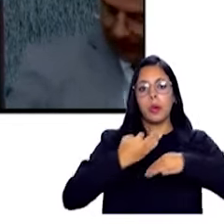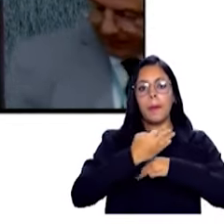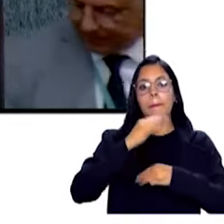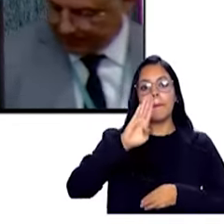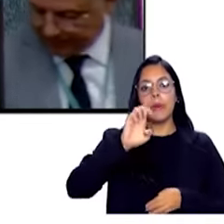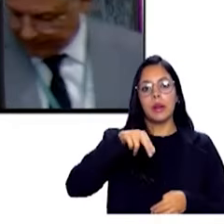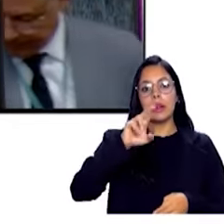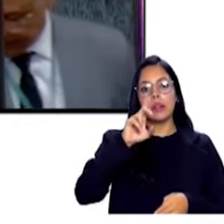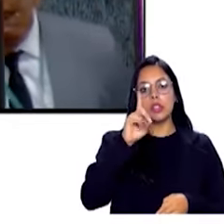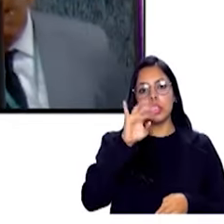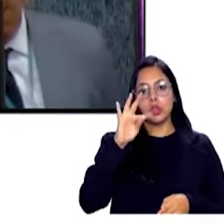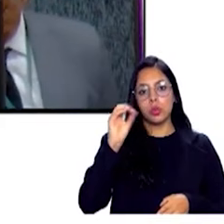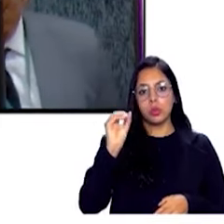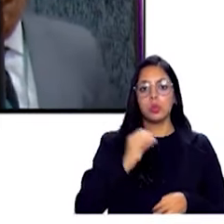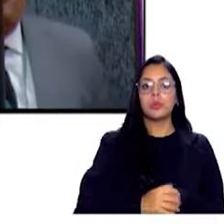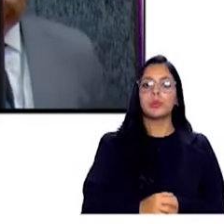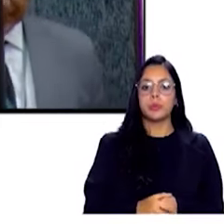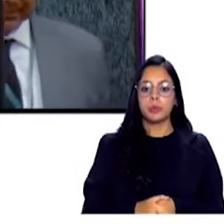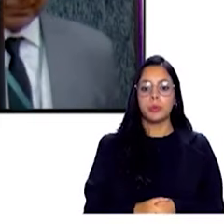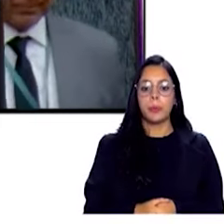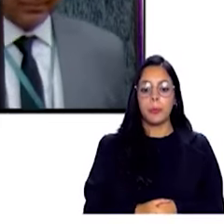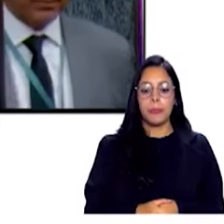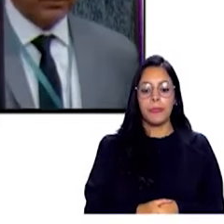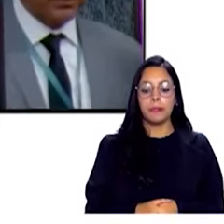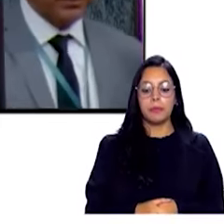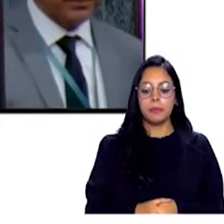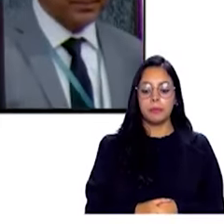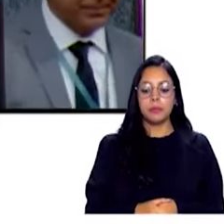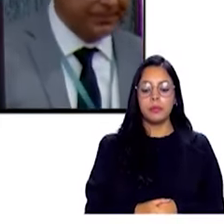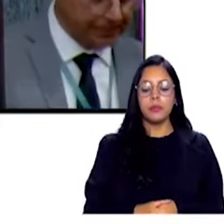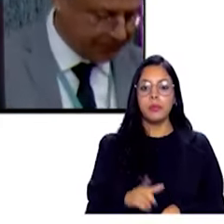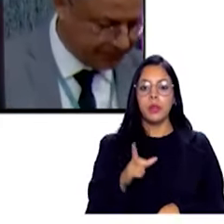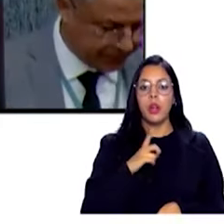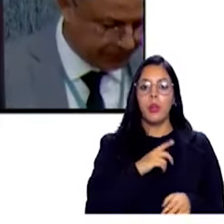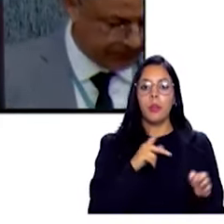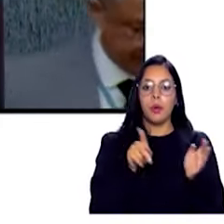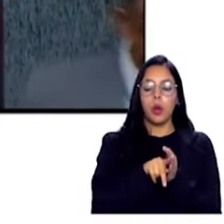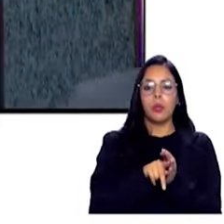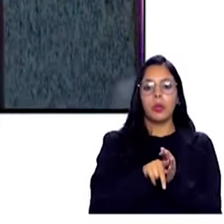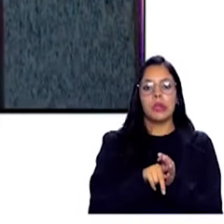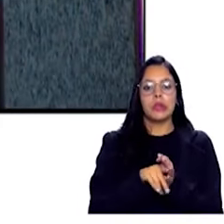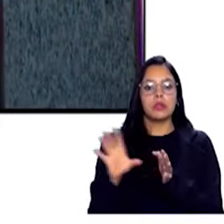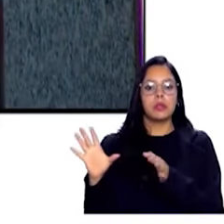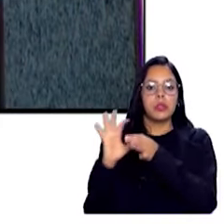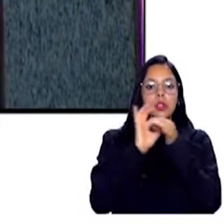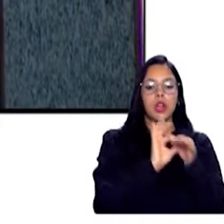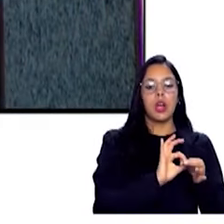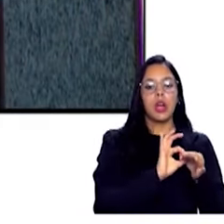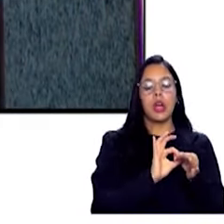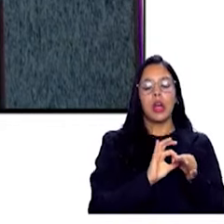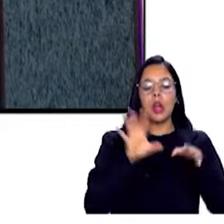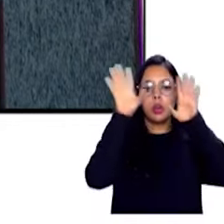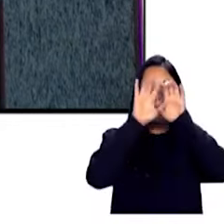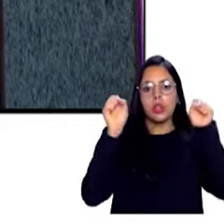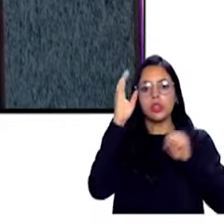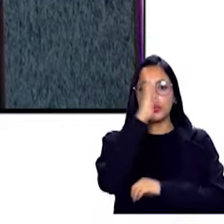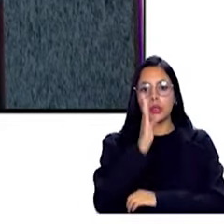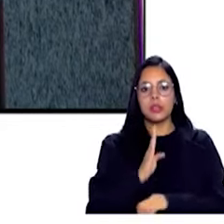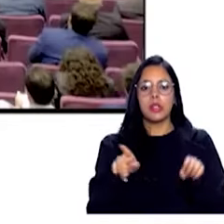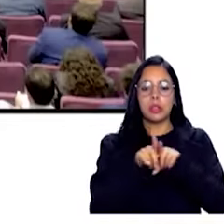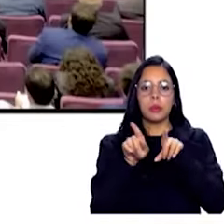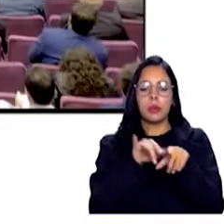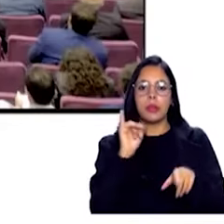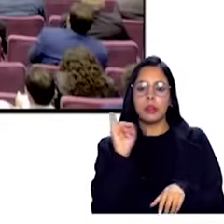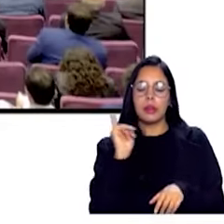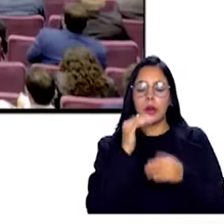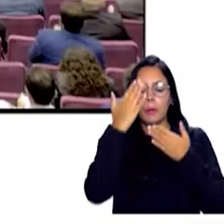na interlocução entre as cortes italianas e a e as cortes brasileiras muito obrigado a